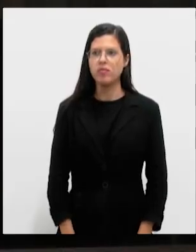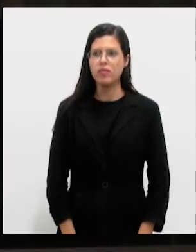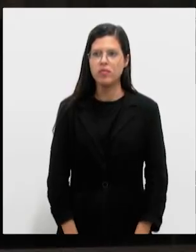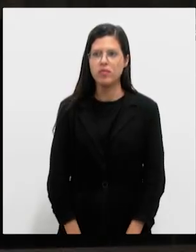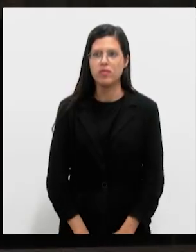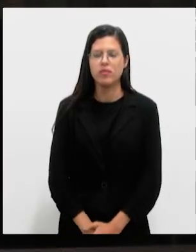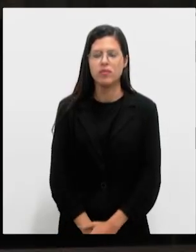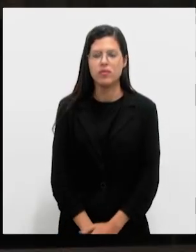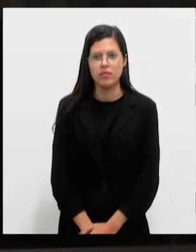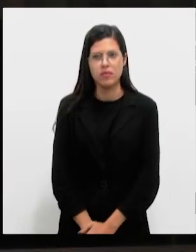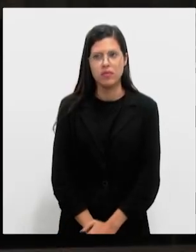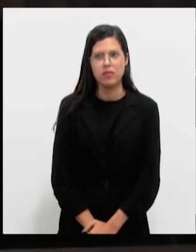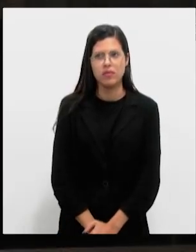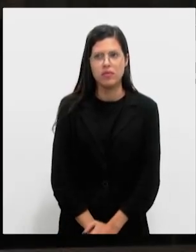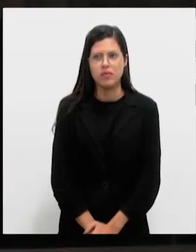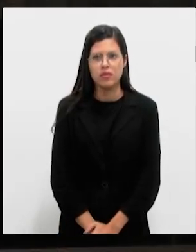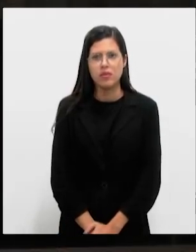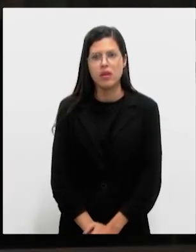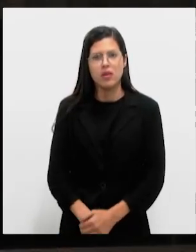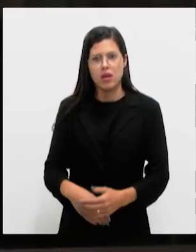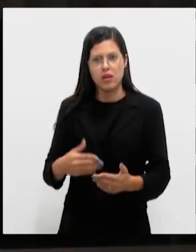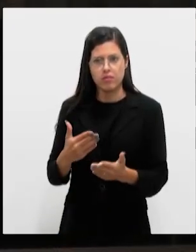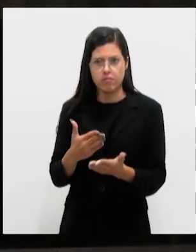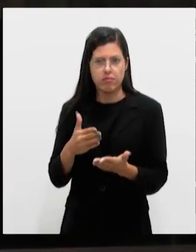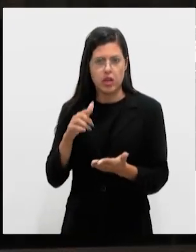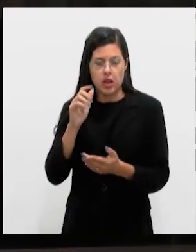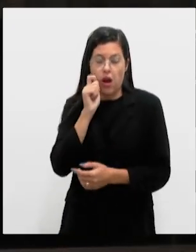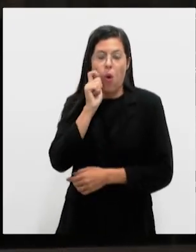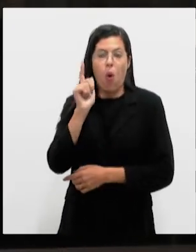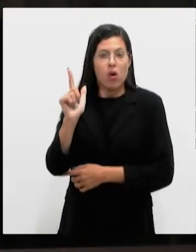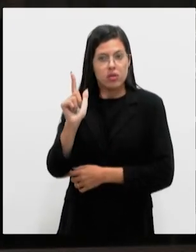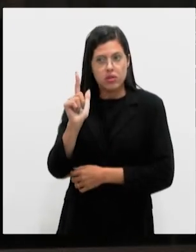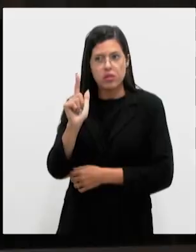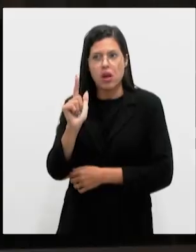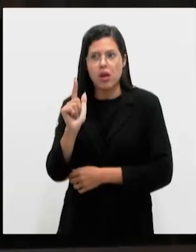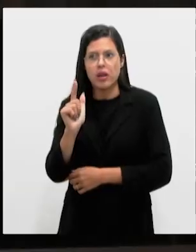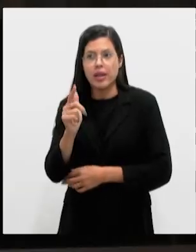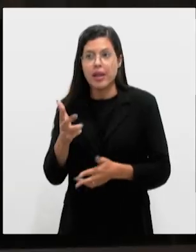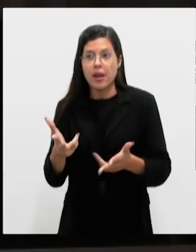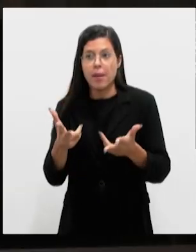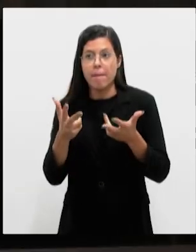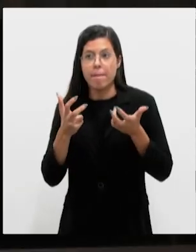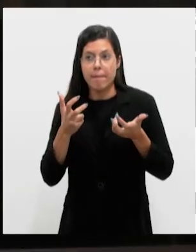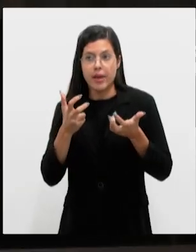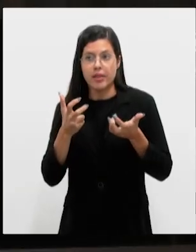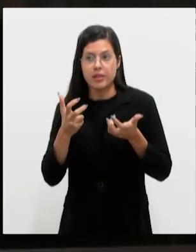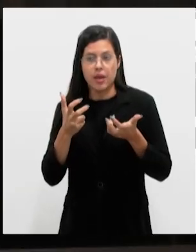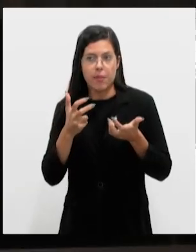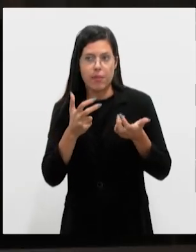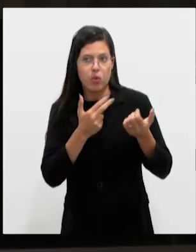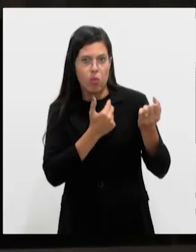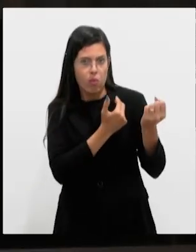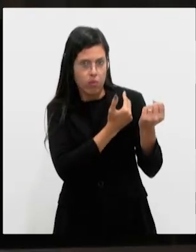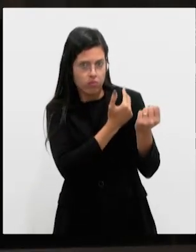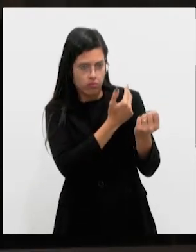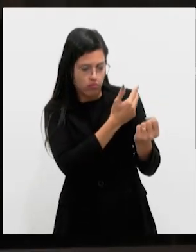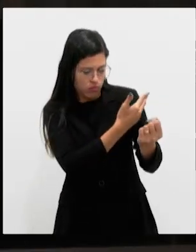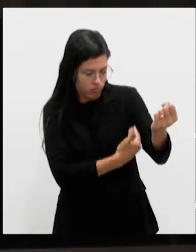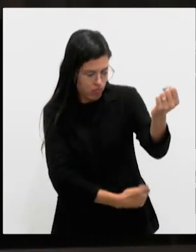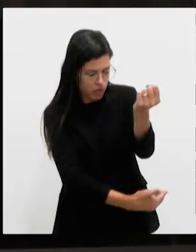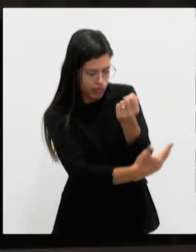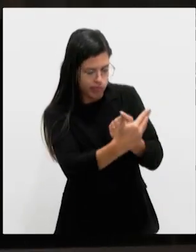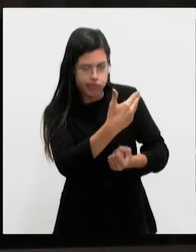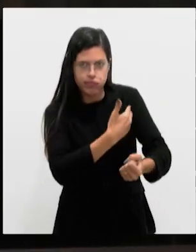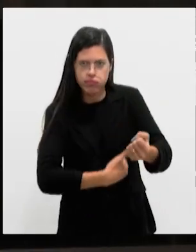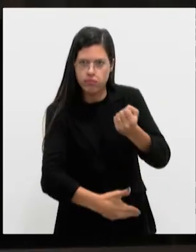Sai da anestesia e repara que o braço esquerdo dele está todo enfaixado. E o